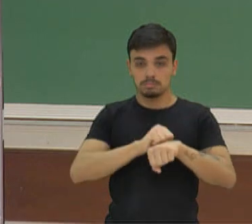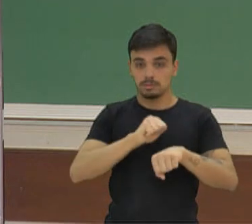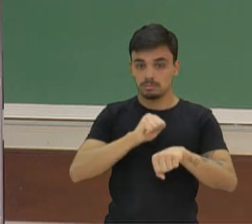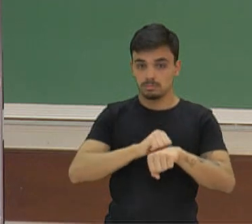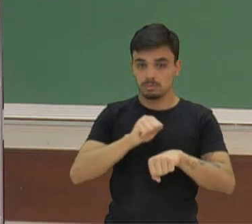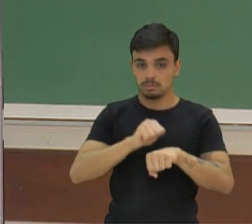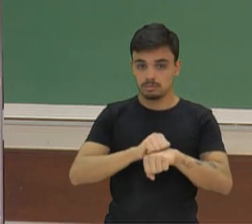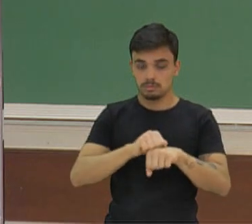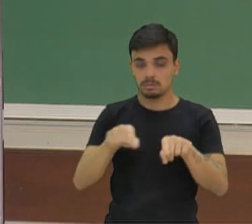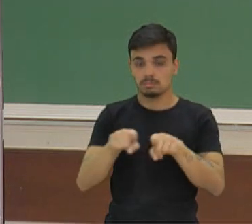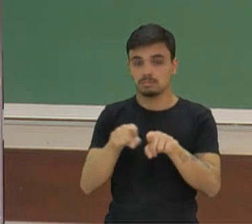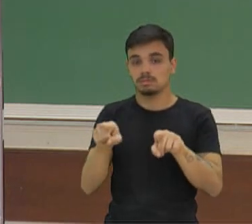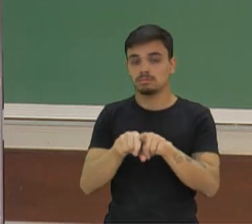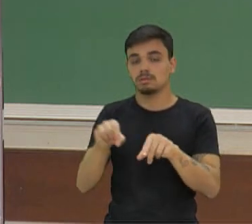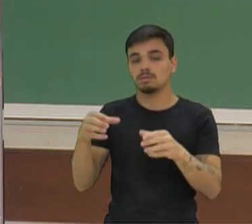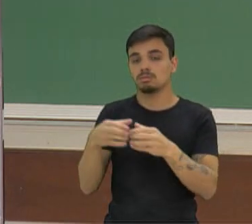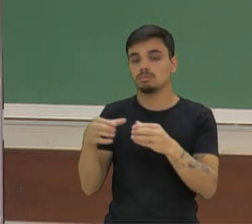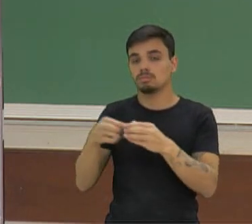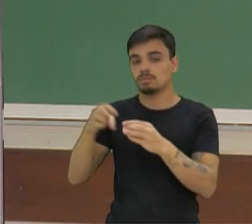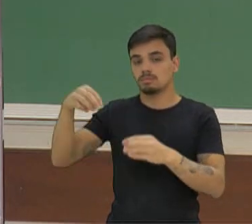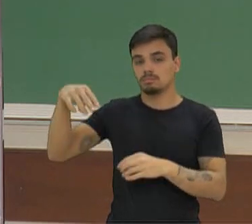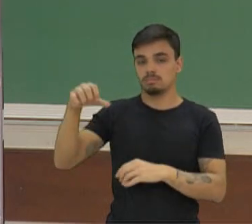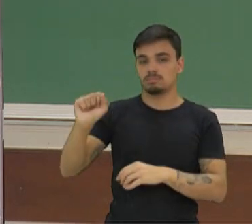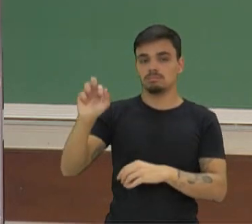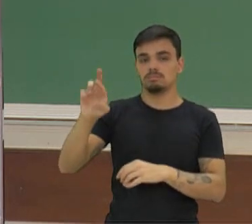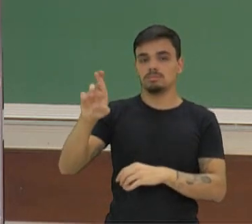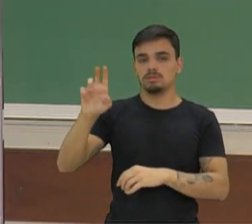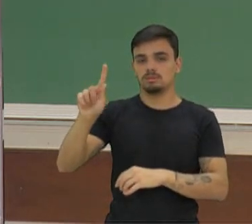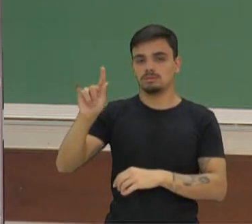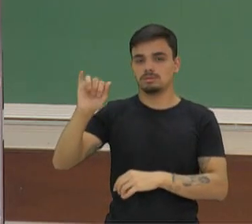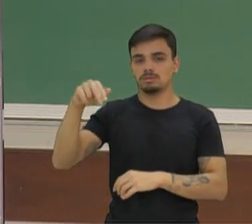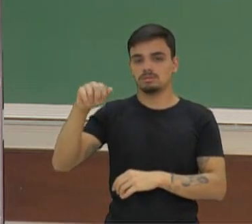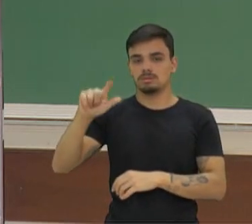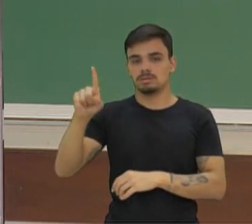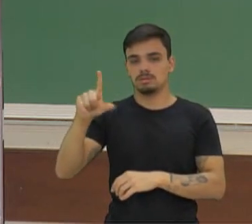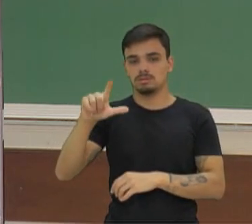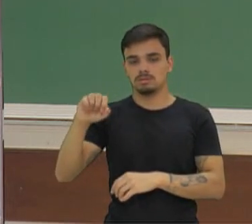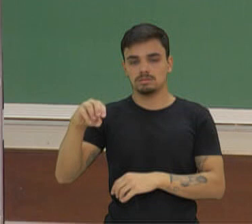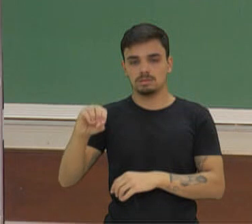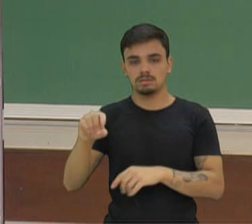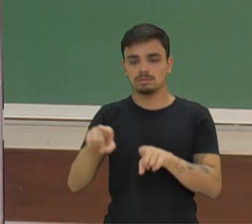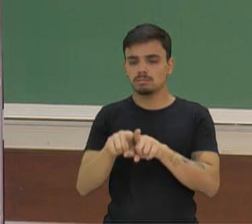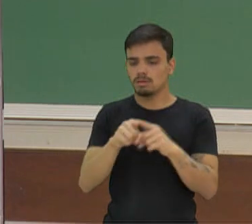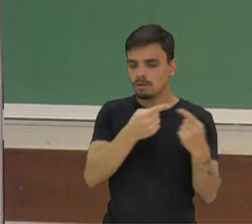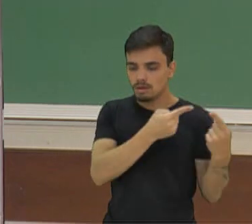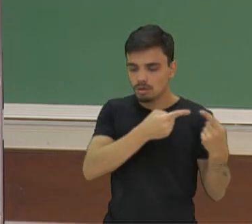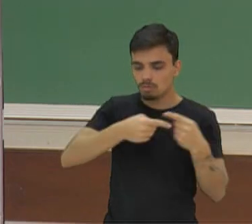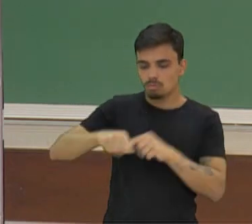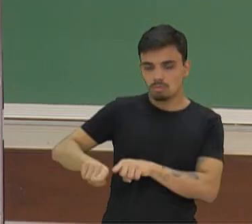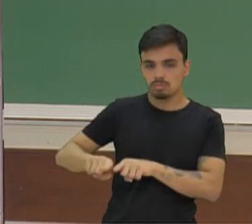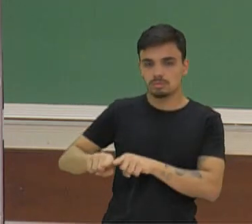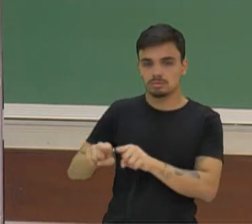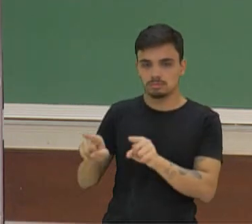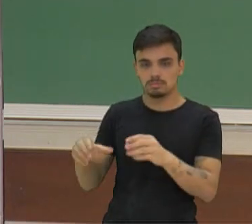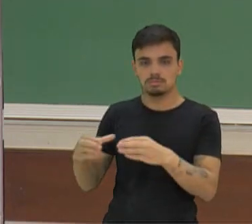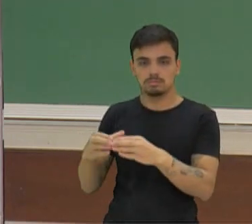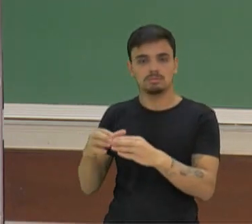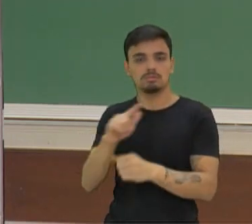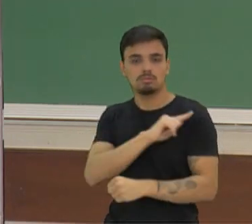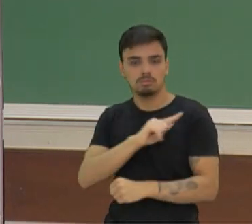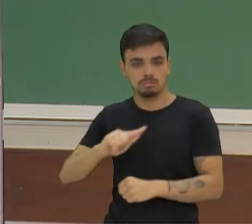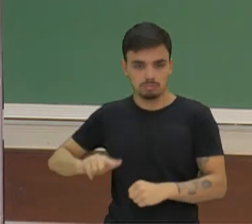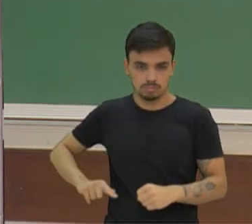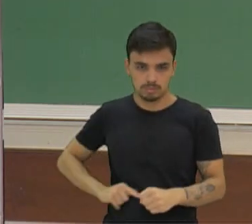mesmo marginalizados, se levantaram contra essa autoridade do governo imperial. É isso que nós estamos estudando já